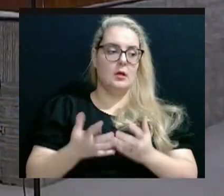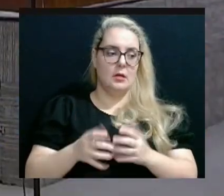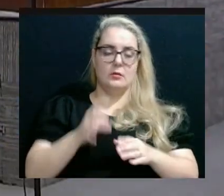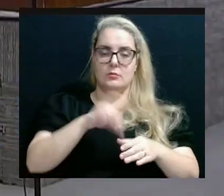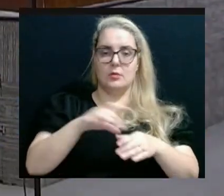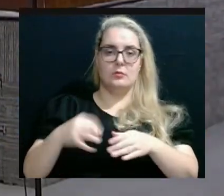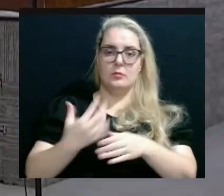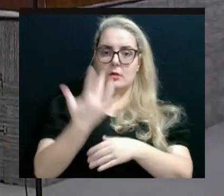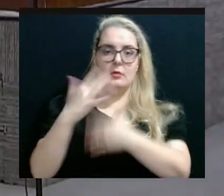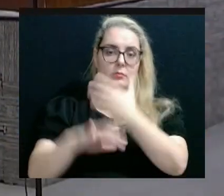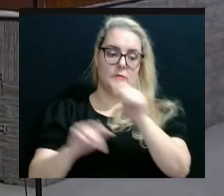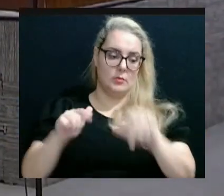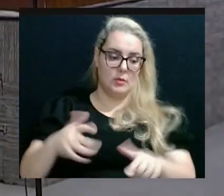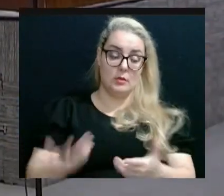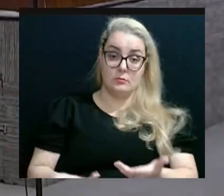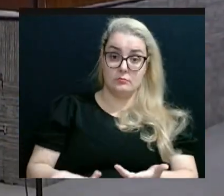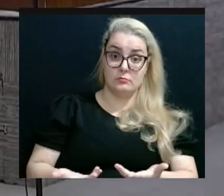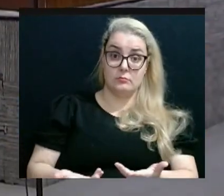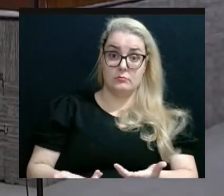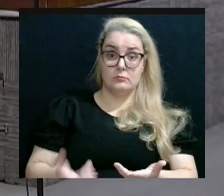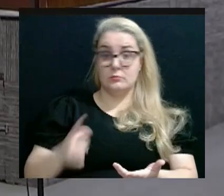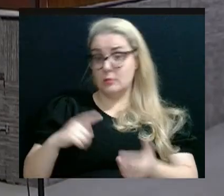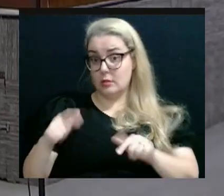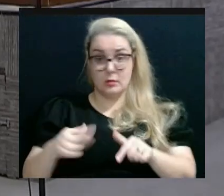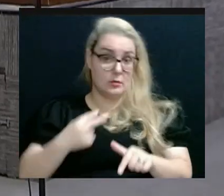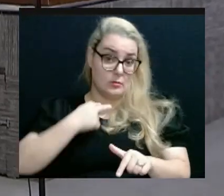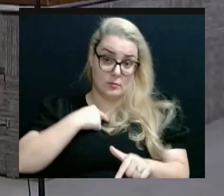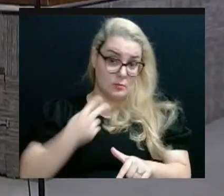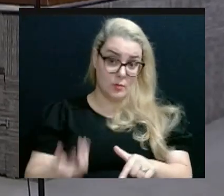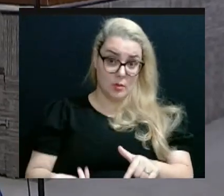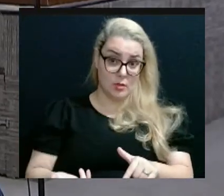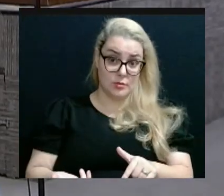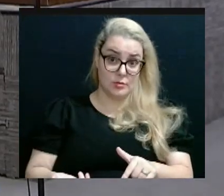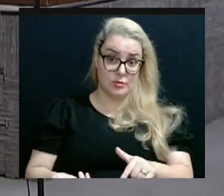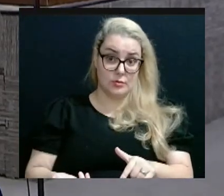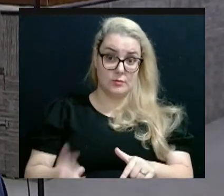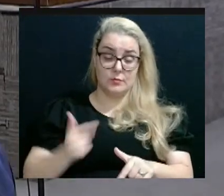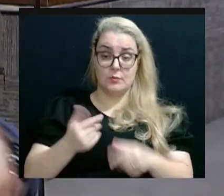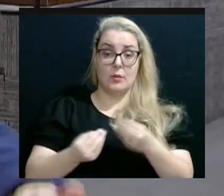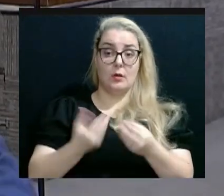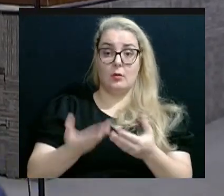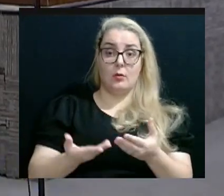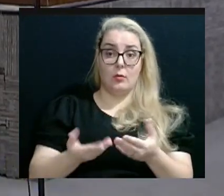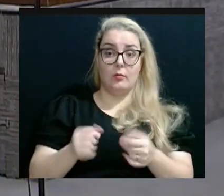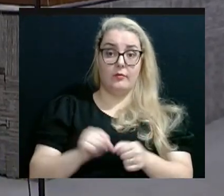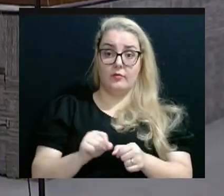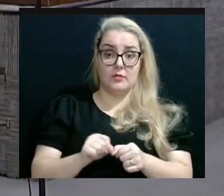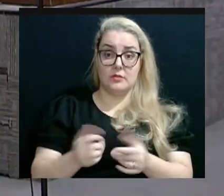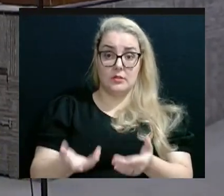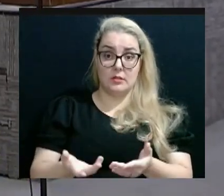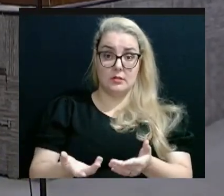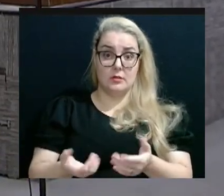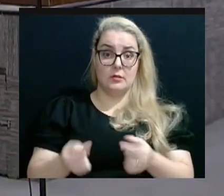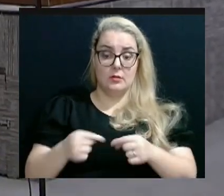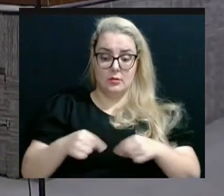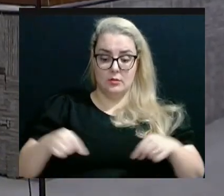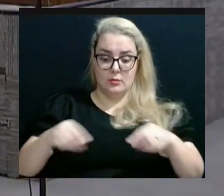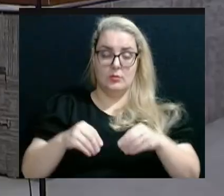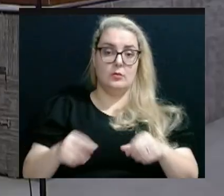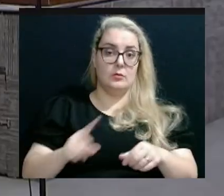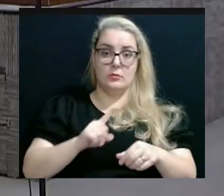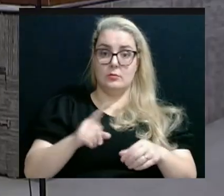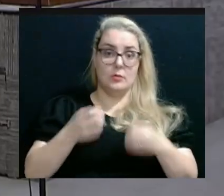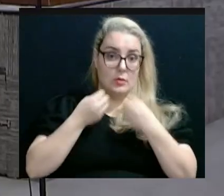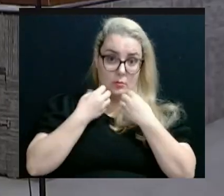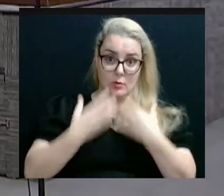determinado local. Tem local que não pode, né? Você ali não tem condições, o terreno é inapropriado, vai